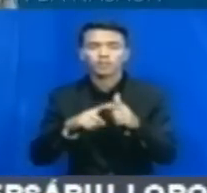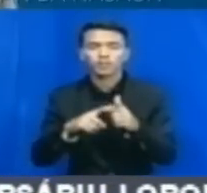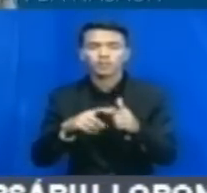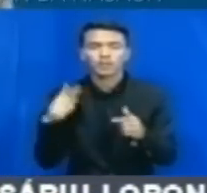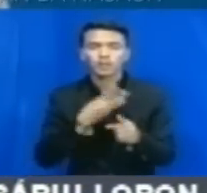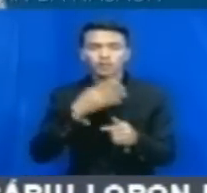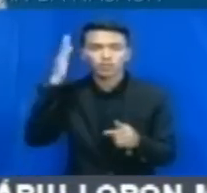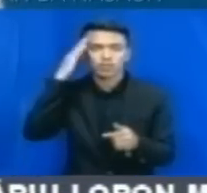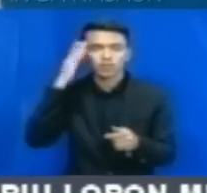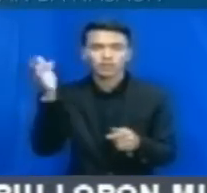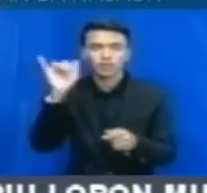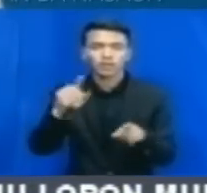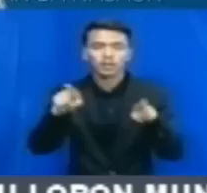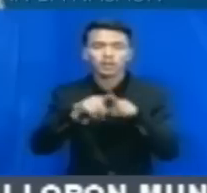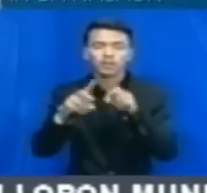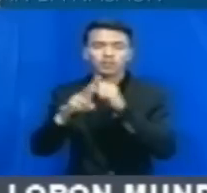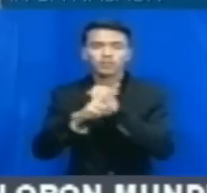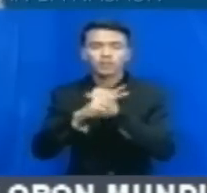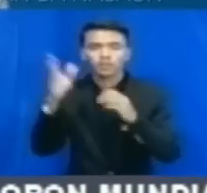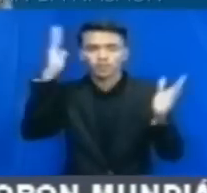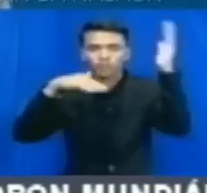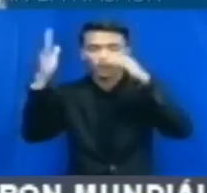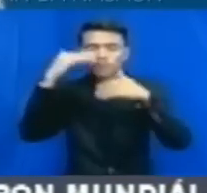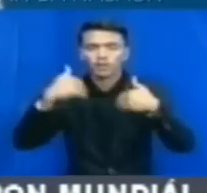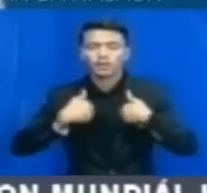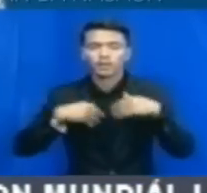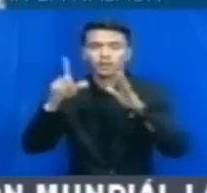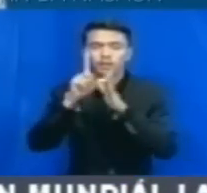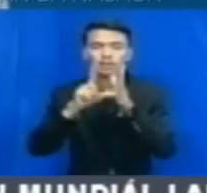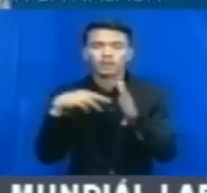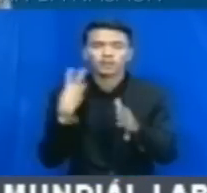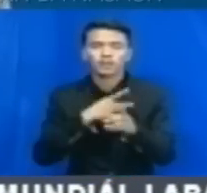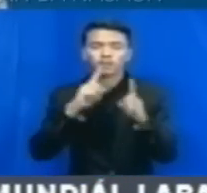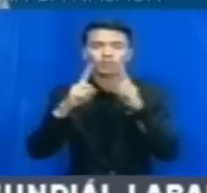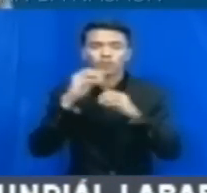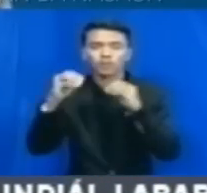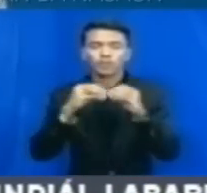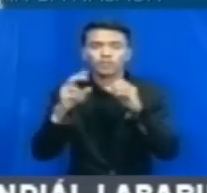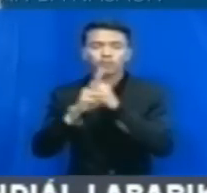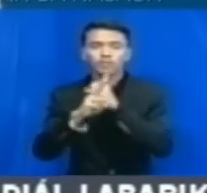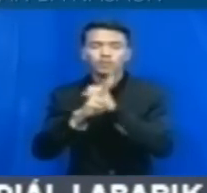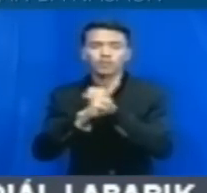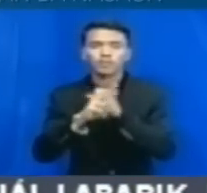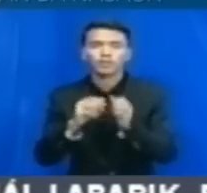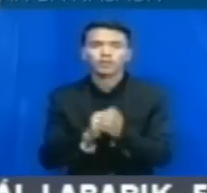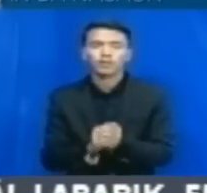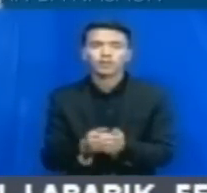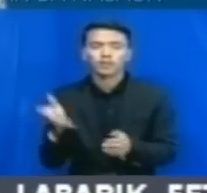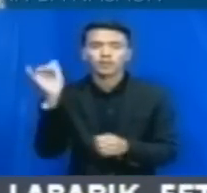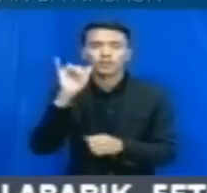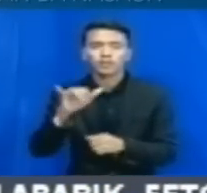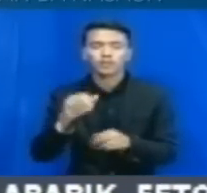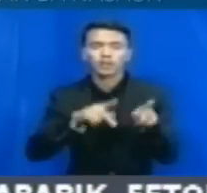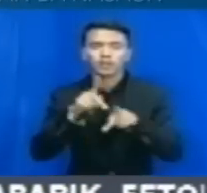sira nular vítima. Ah, ida ne makuri lacunas ya lei, ne, ita kulia kano vítima in sentido sira. Será que sira ne,